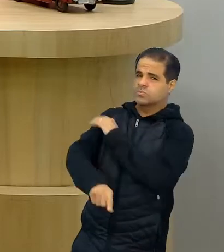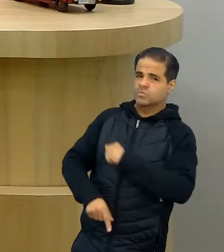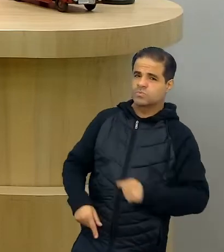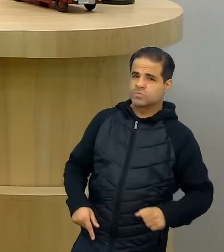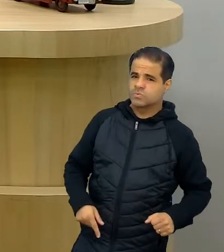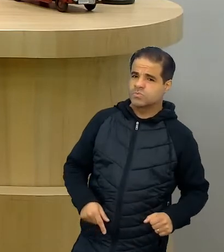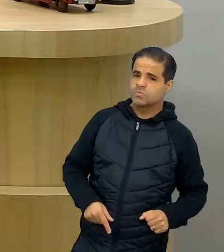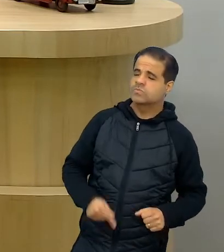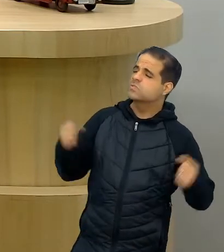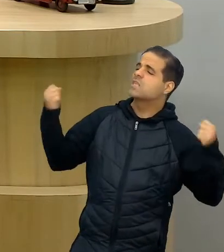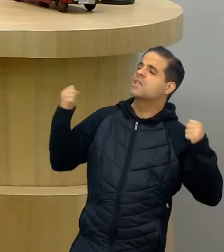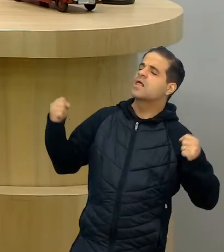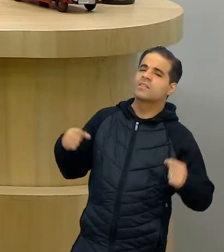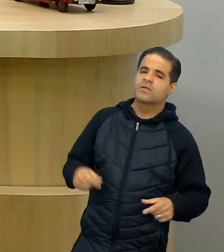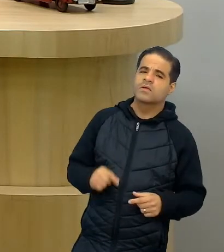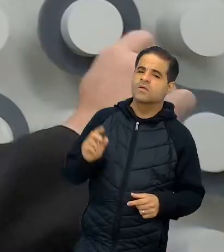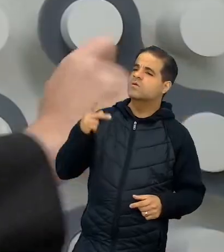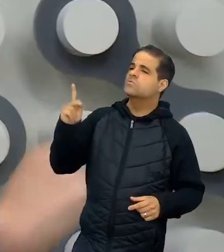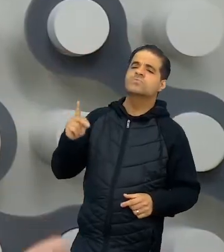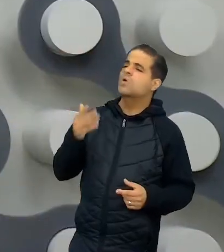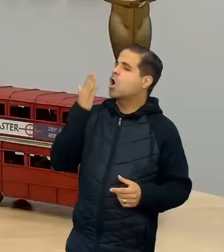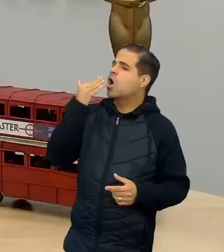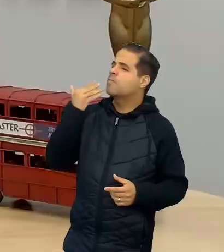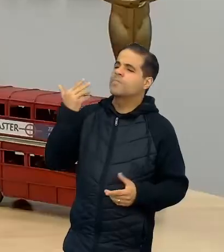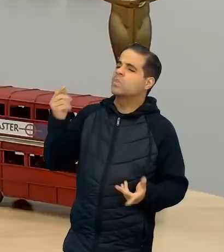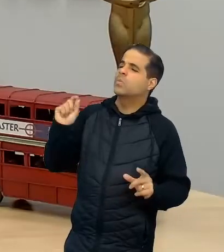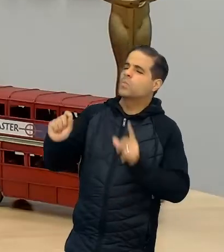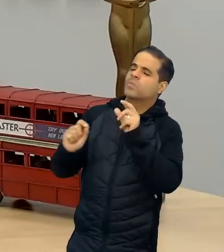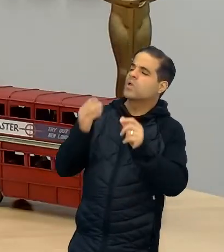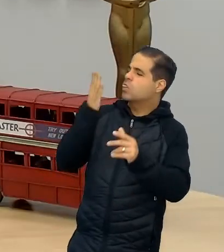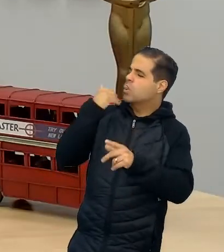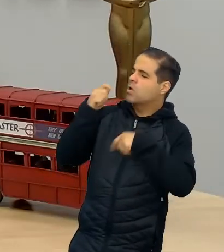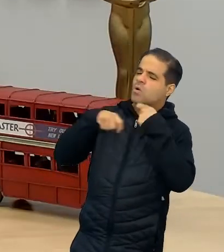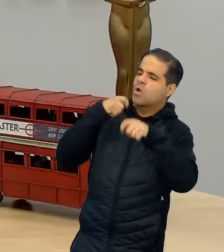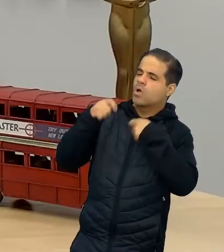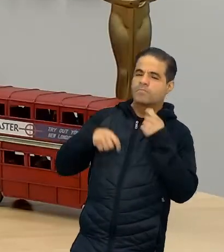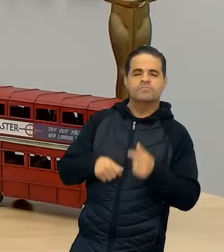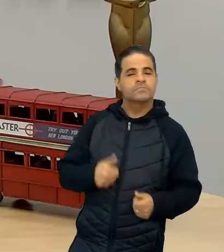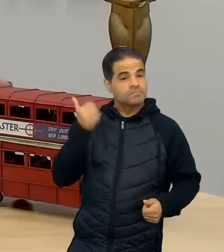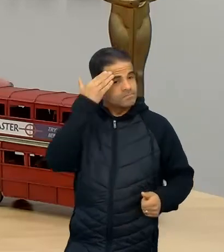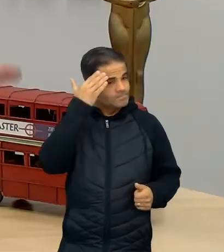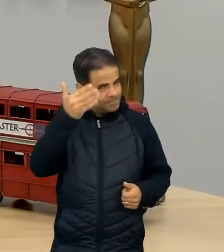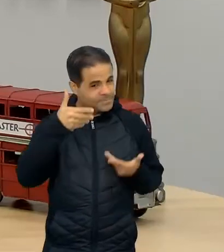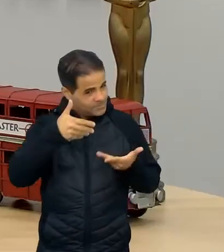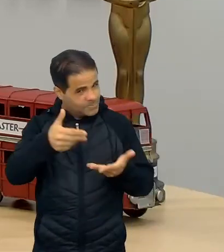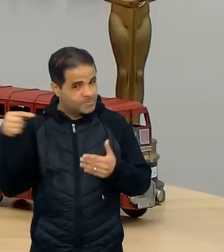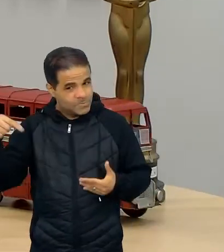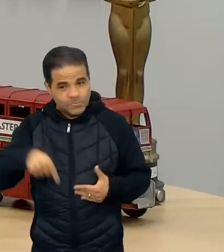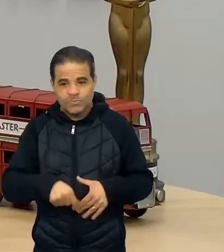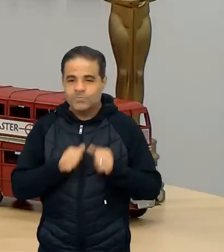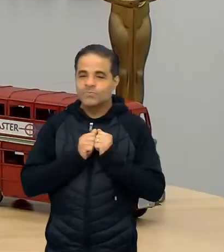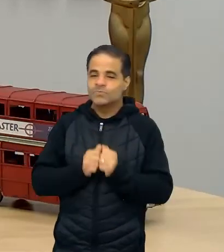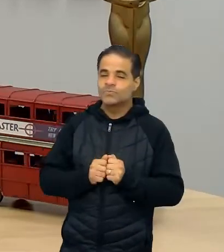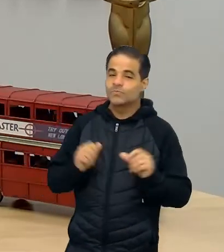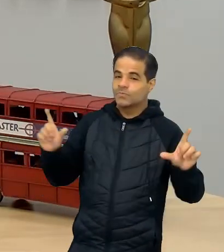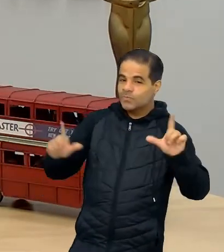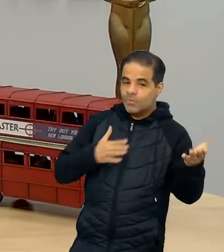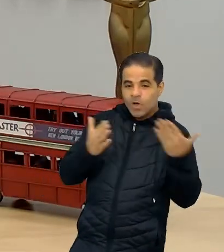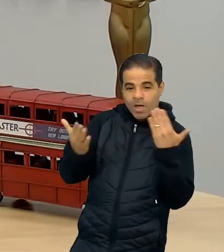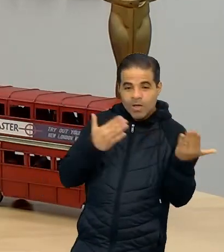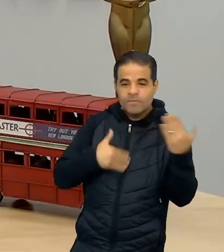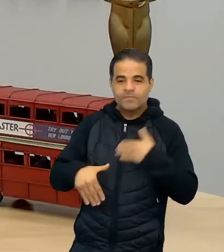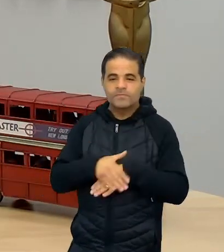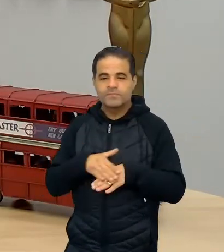Mara, qual a sua dieta? Então, Ilana, muito obrigada pelo convite de estar aqui no seu programa.